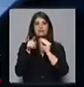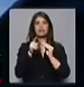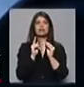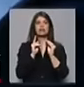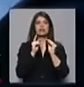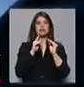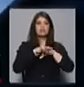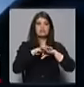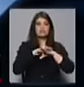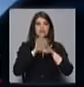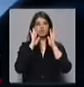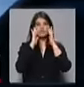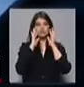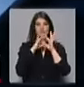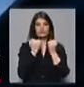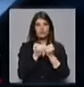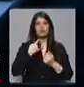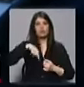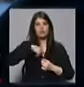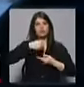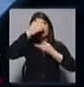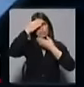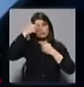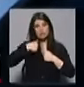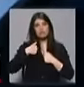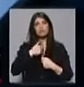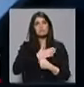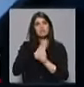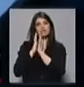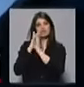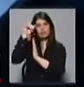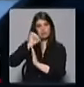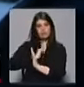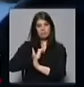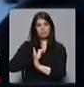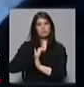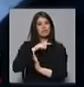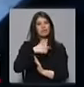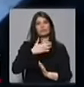akhi, nahnu muslimin, warana ga' ma' ummat Muhammad.